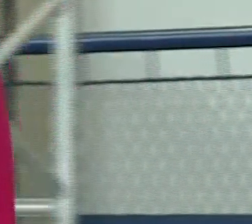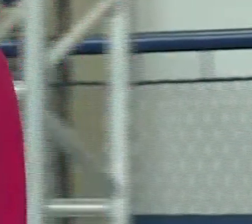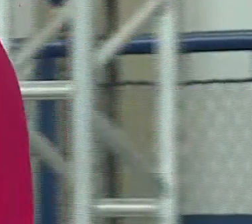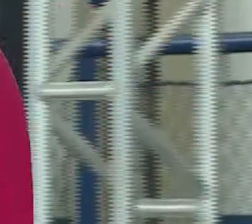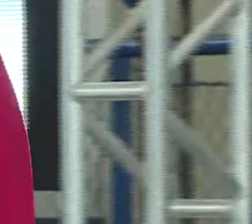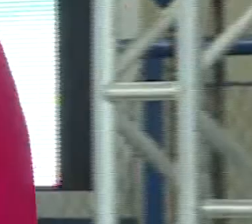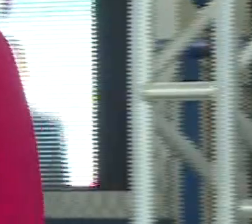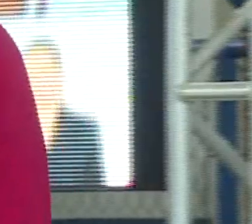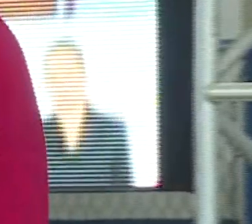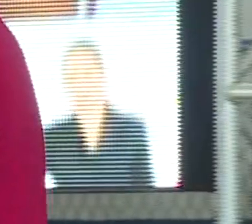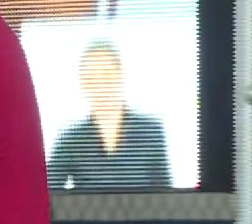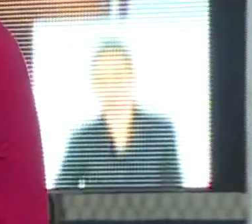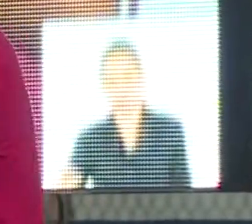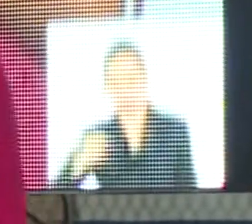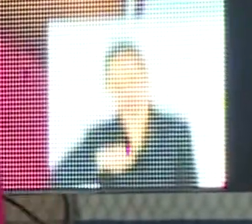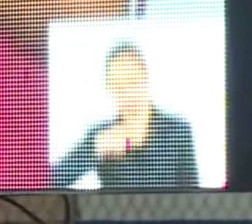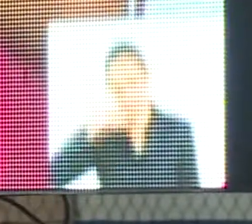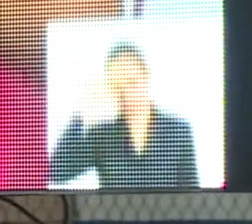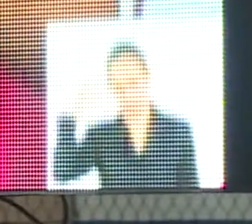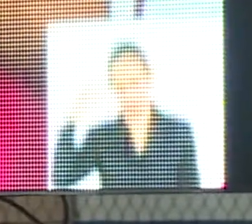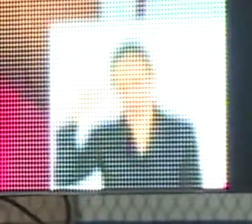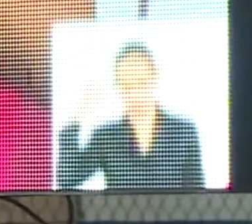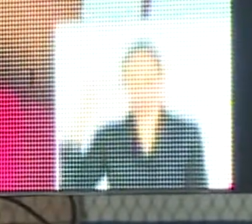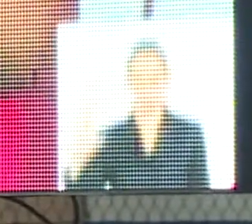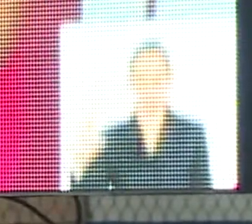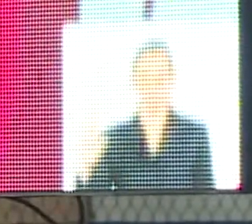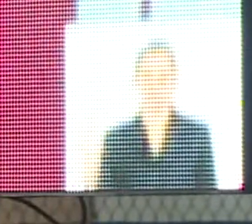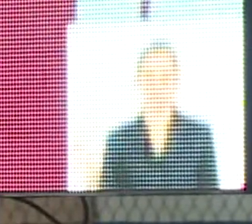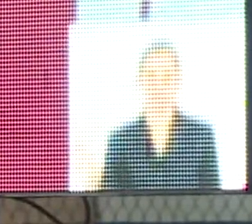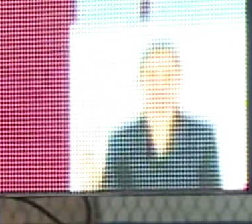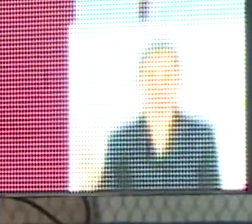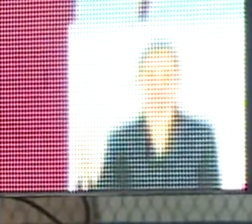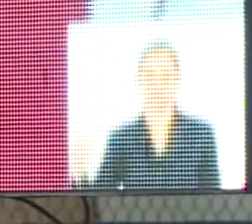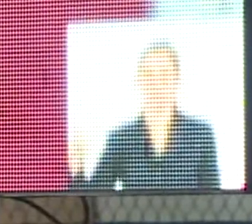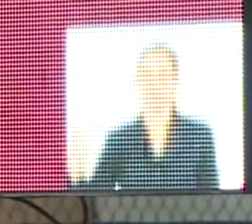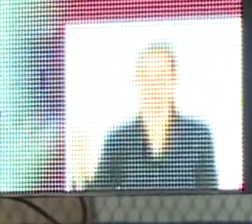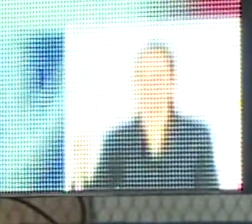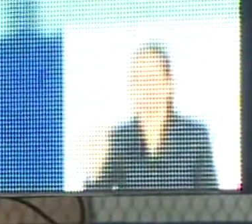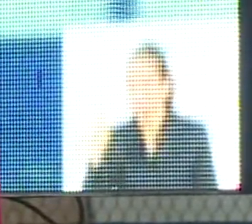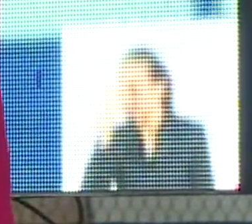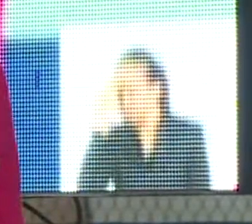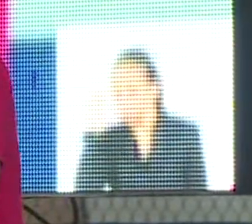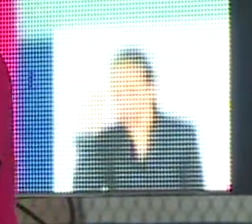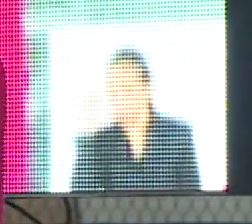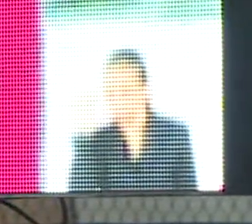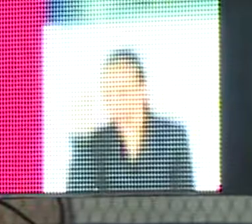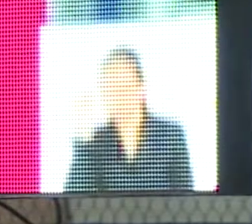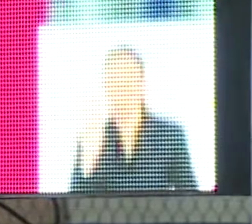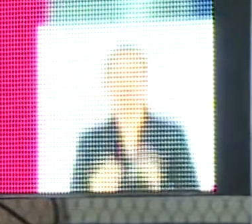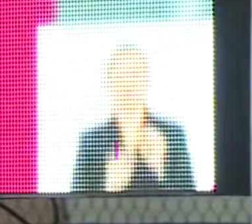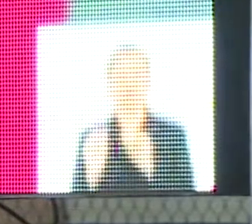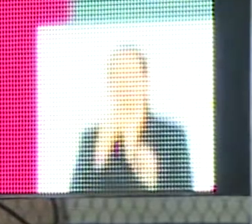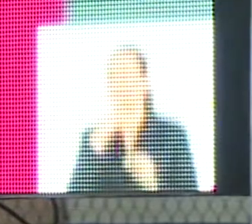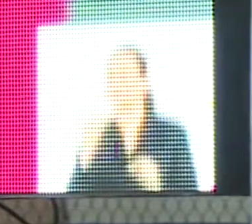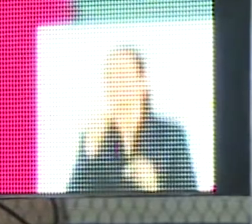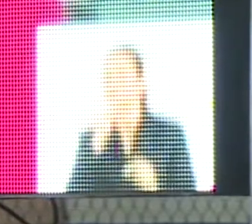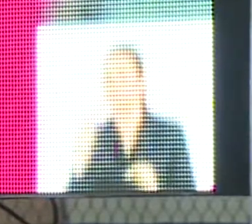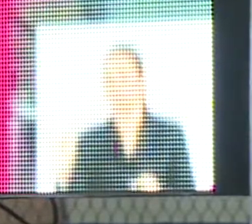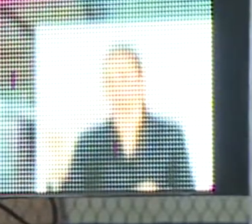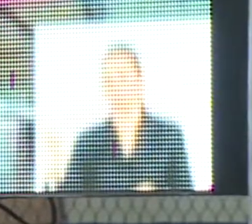que é energia de ativação? É a energia necessária para a reação ocorrer. Beleza. Quanto maior for a energia de